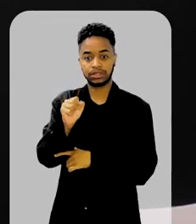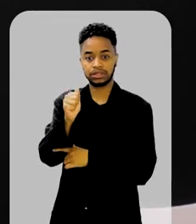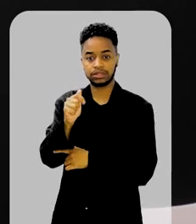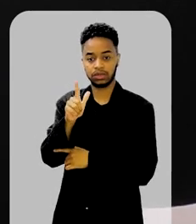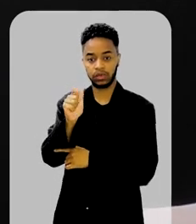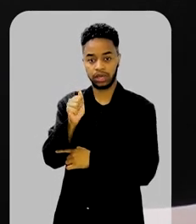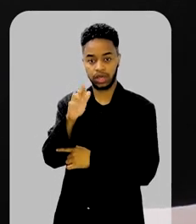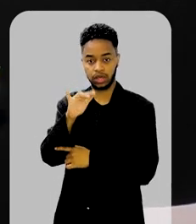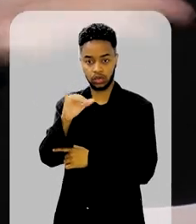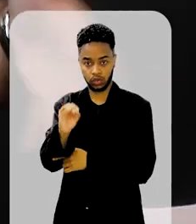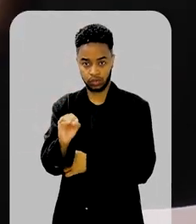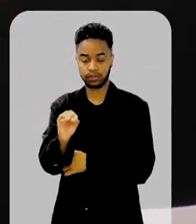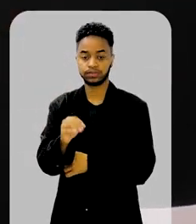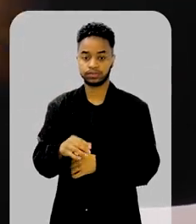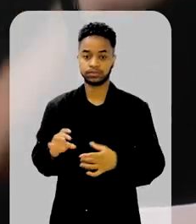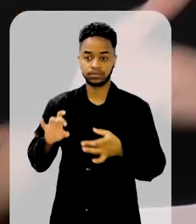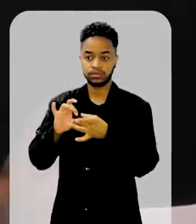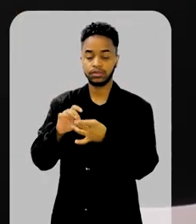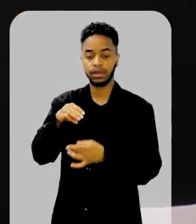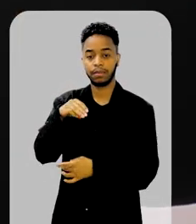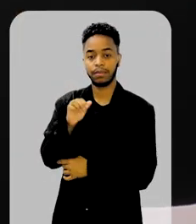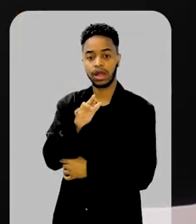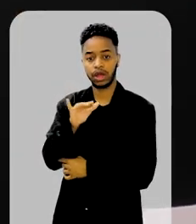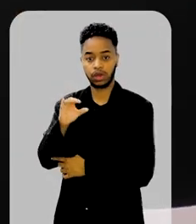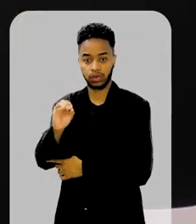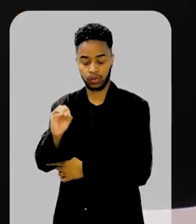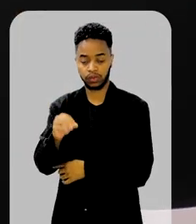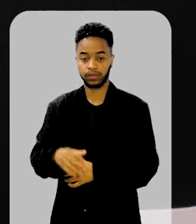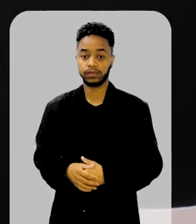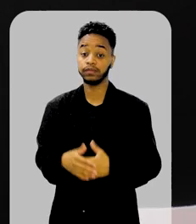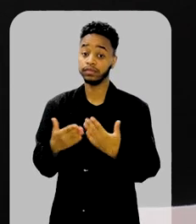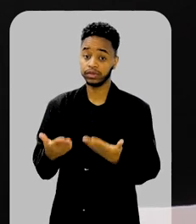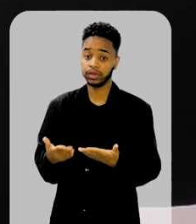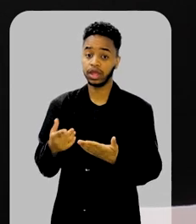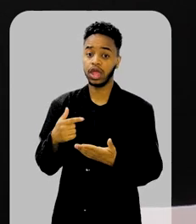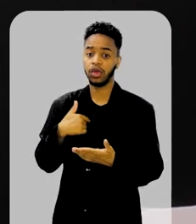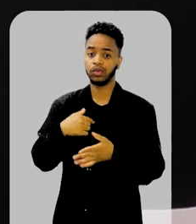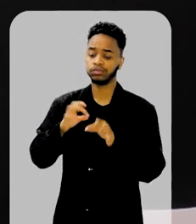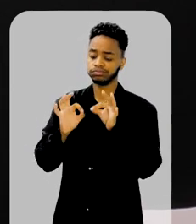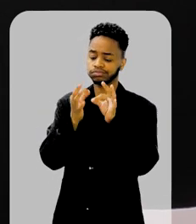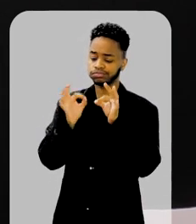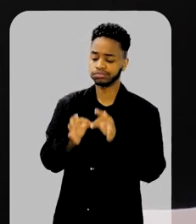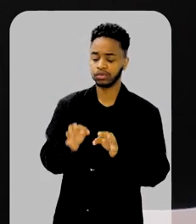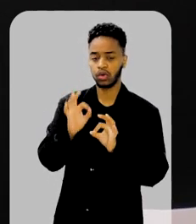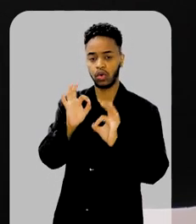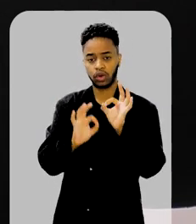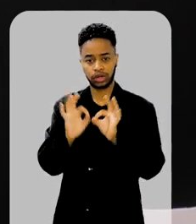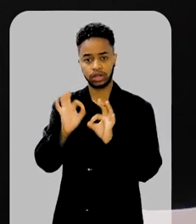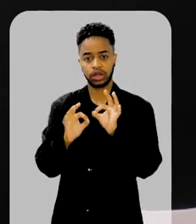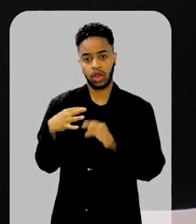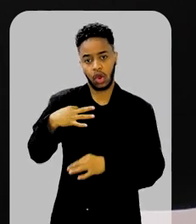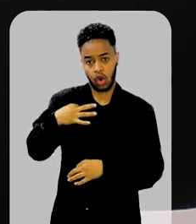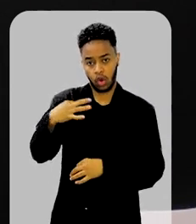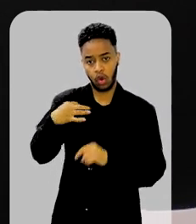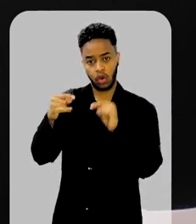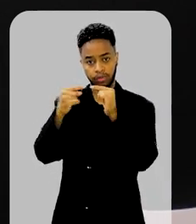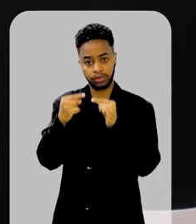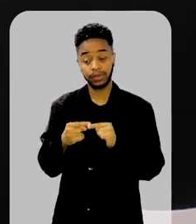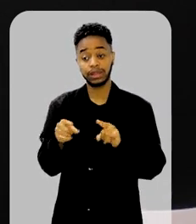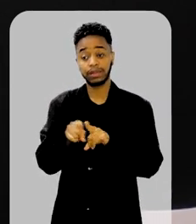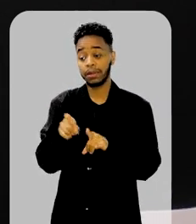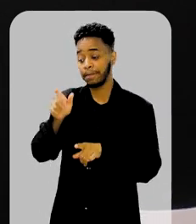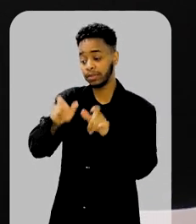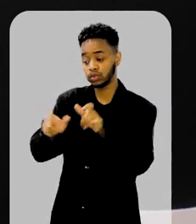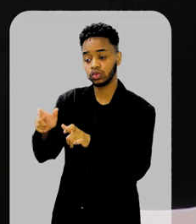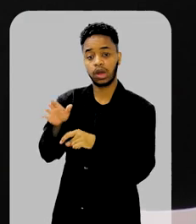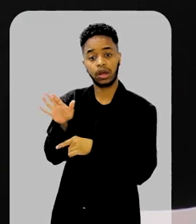Car Mário borelo Mário borelo saudoso borelo e era finalização de figurinos finalizei os figurinos e a pessoa que estaria